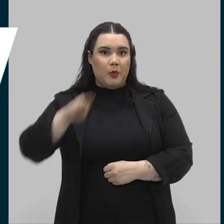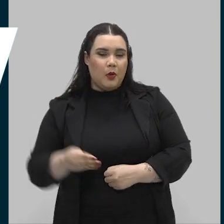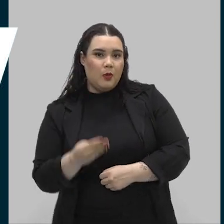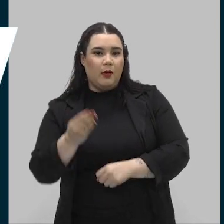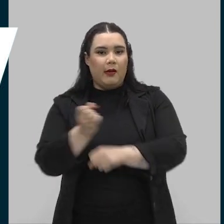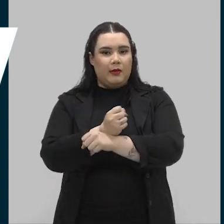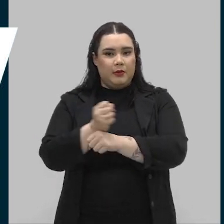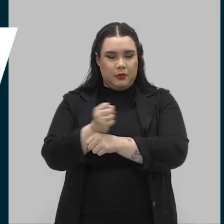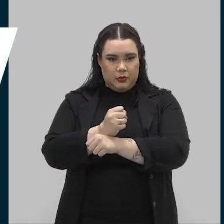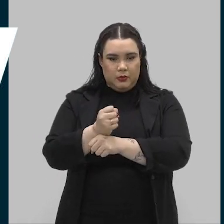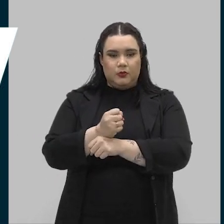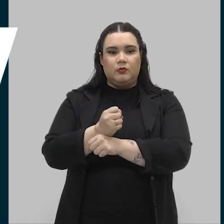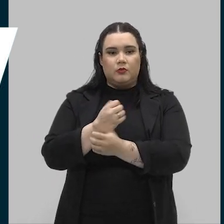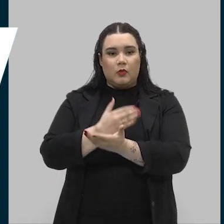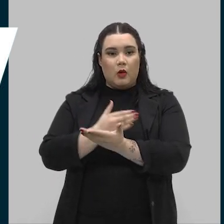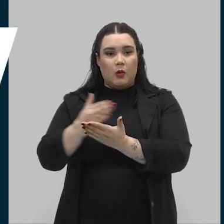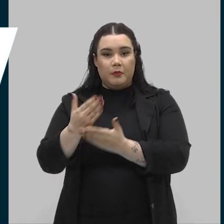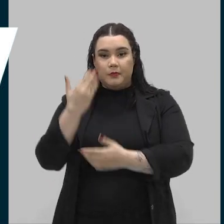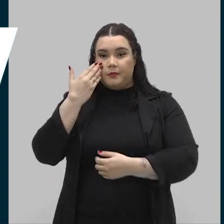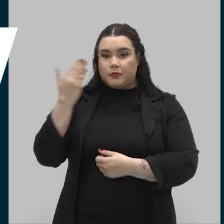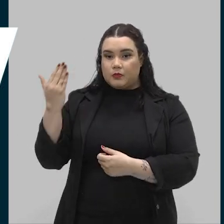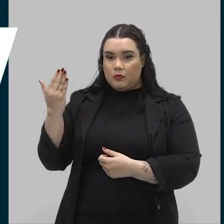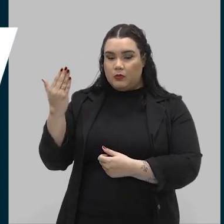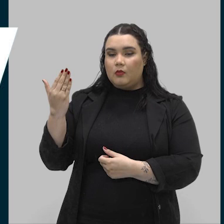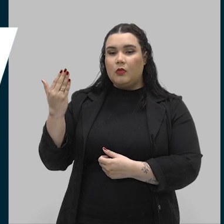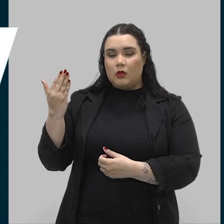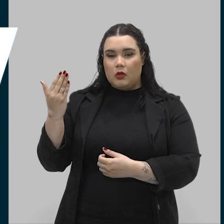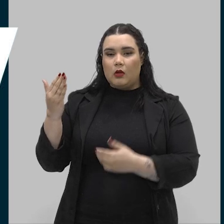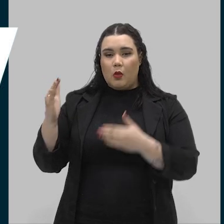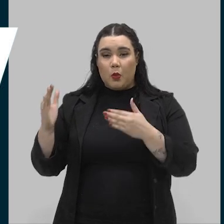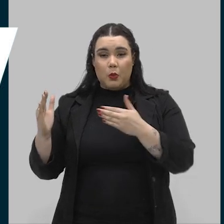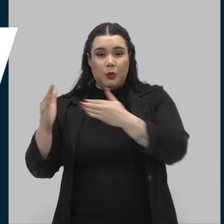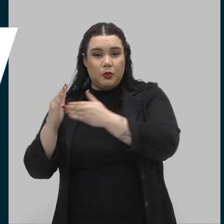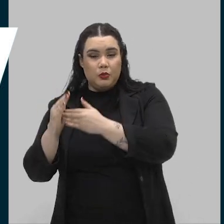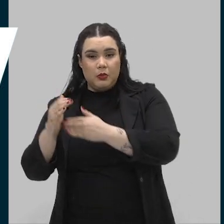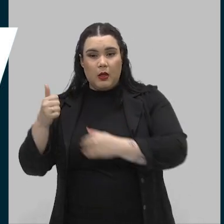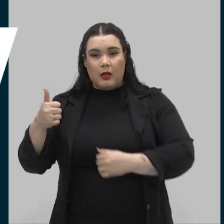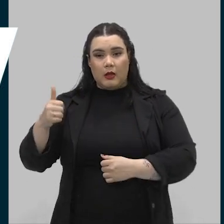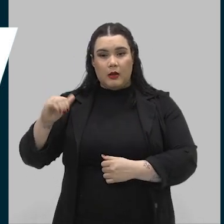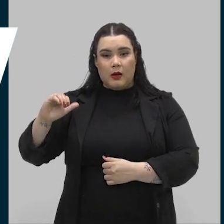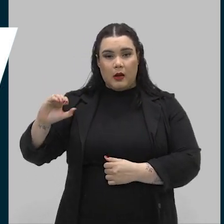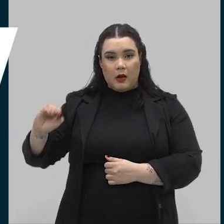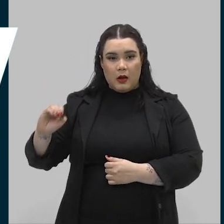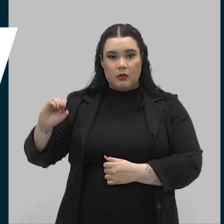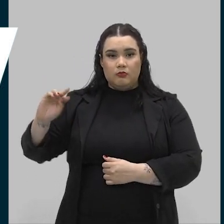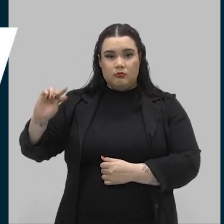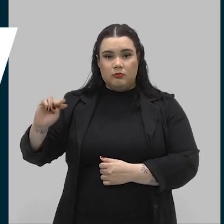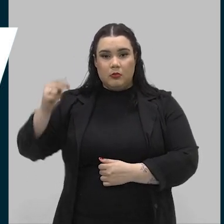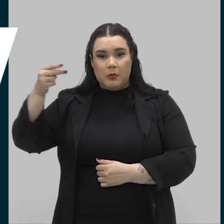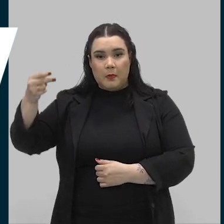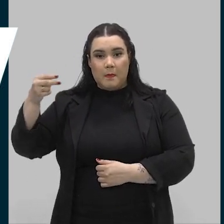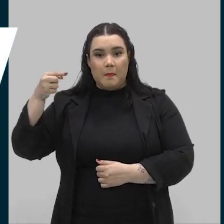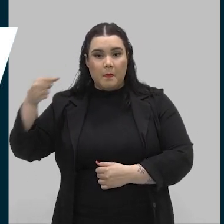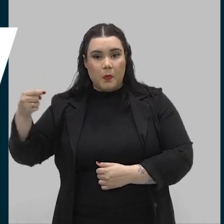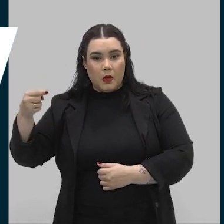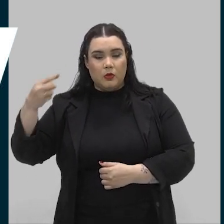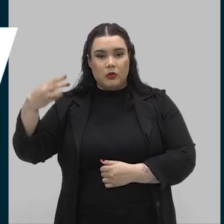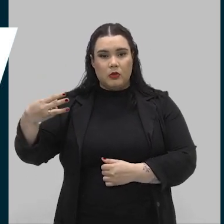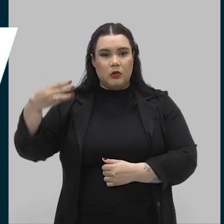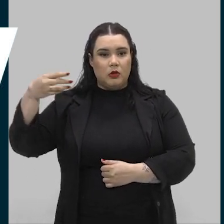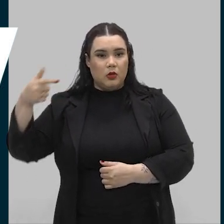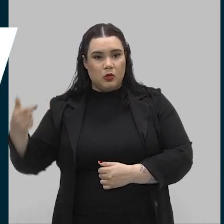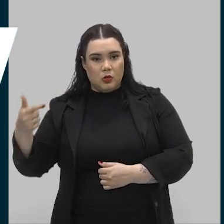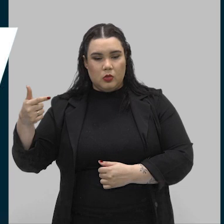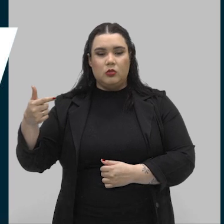esquerda, em 10 elevado a menos 32 milissegundos, onde a gente tinha uma grande região densa